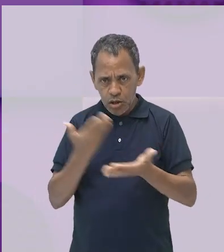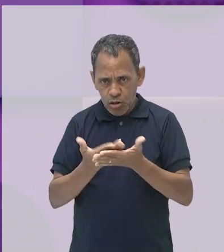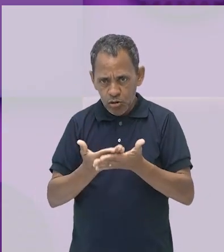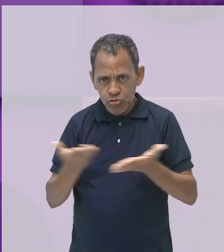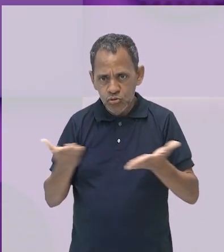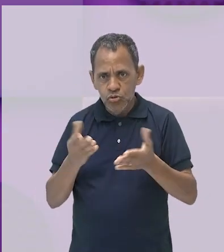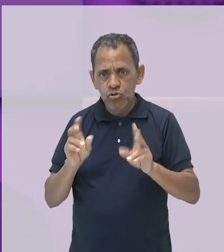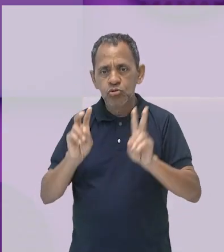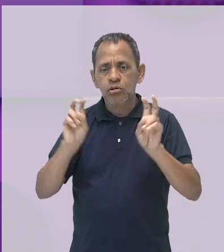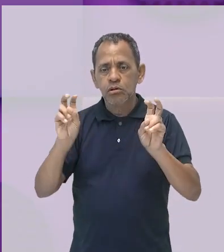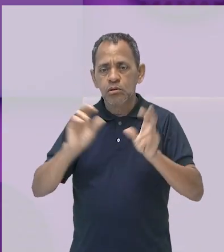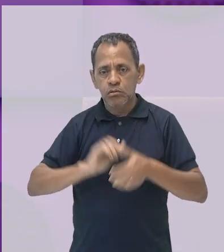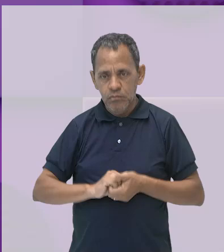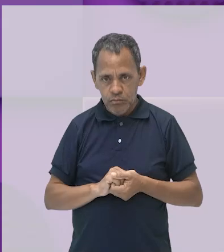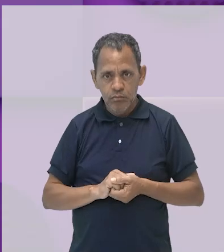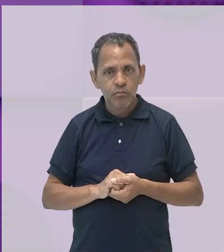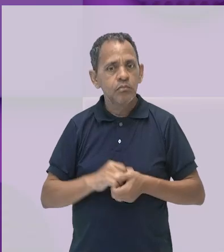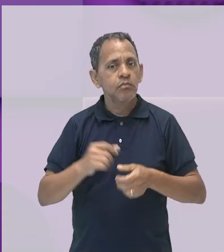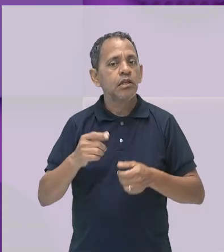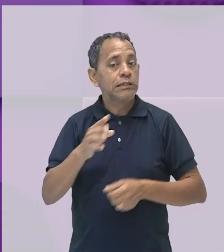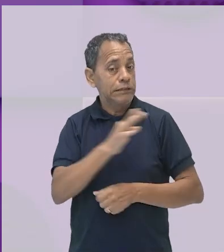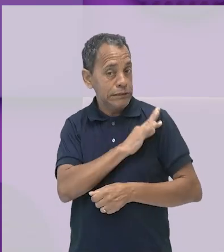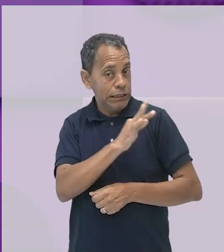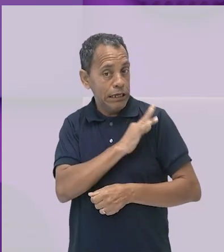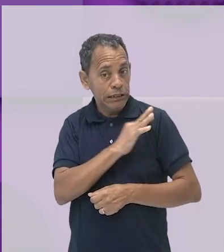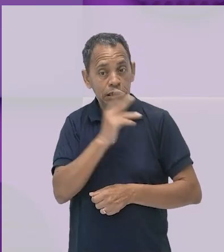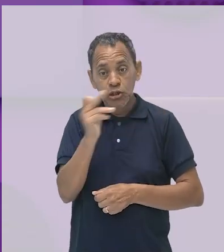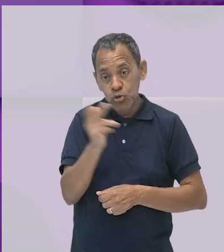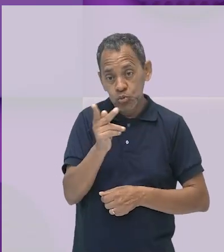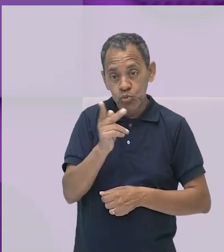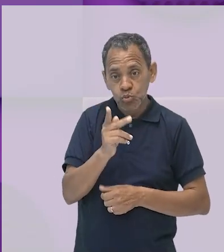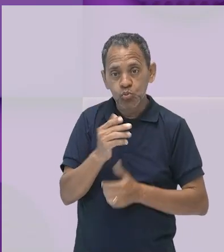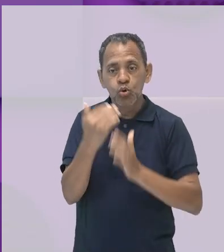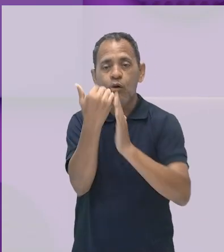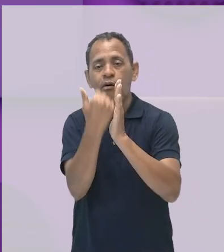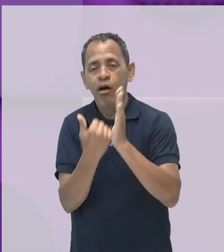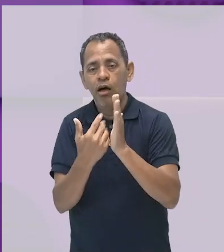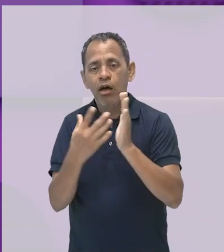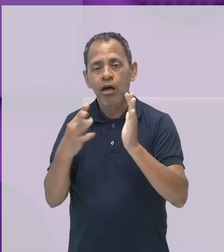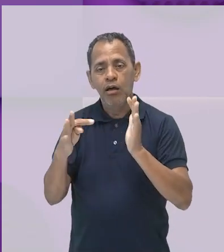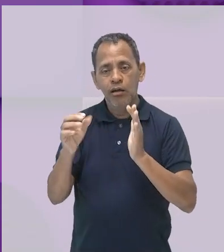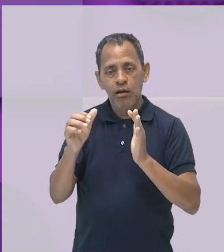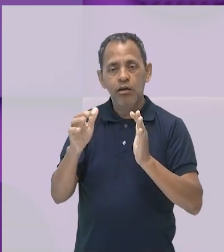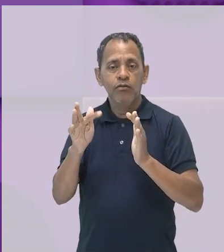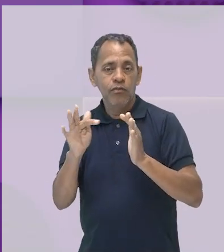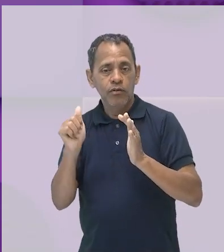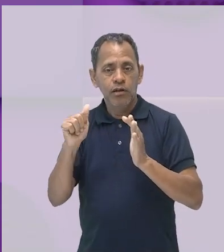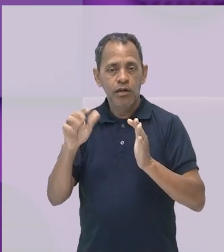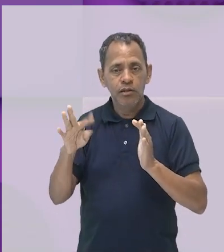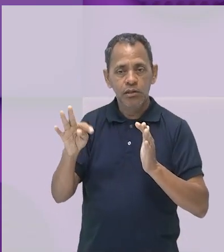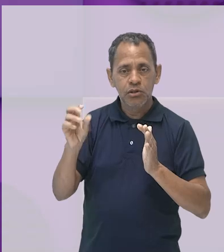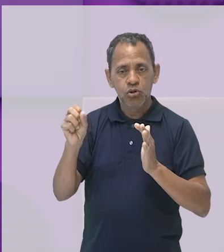seguinte, duas técnicas de fatoração. A primeira,